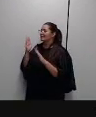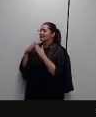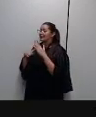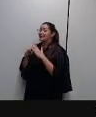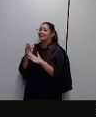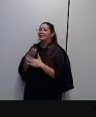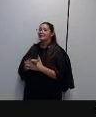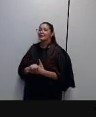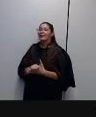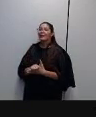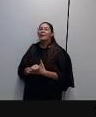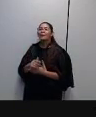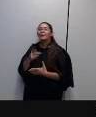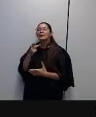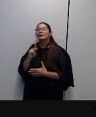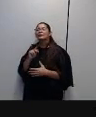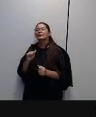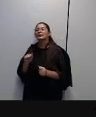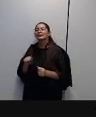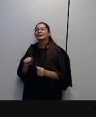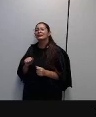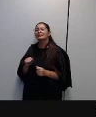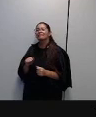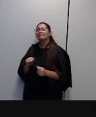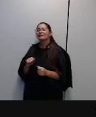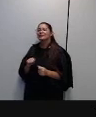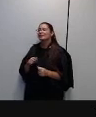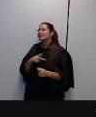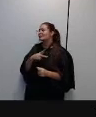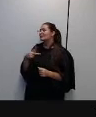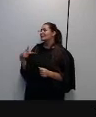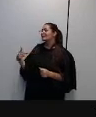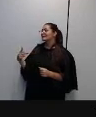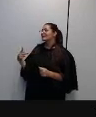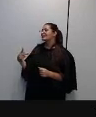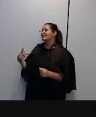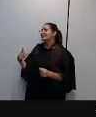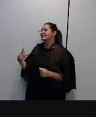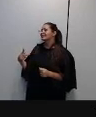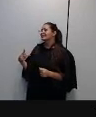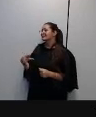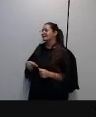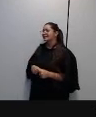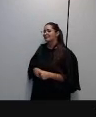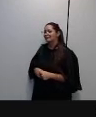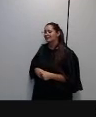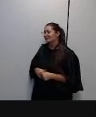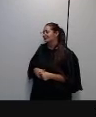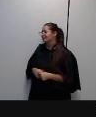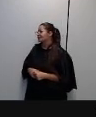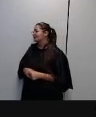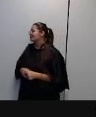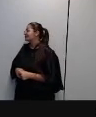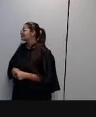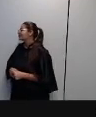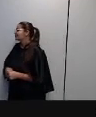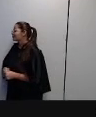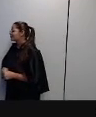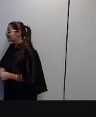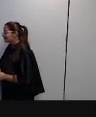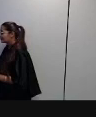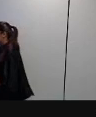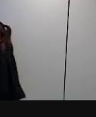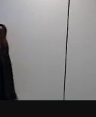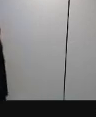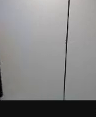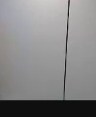estou aqui na seja a presidente só porque sei que estamos sendo assistidos né no país todo eventualmente